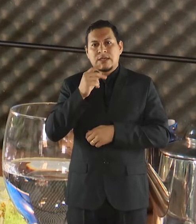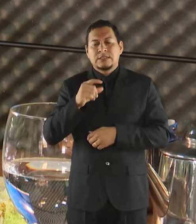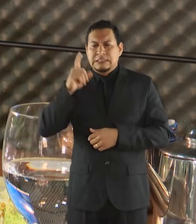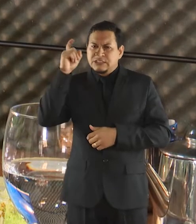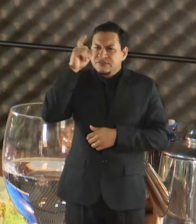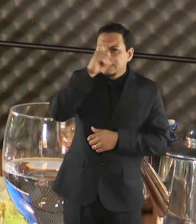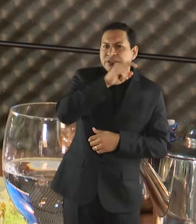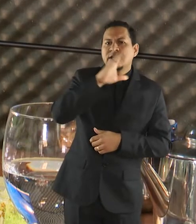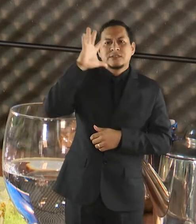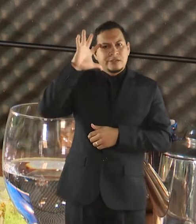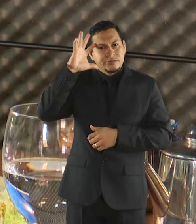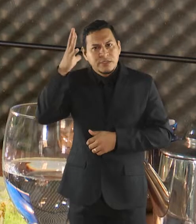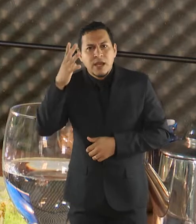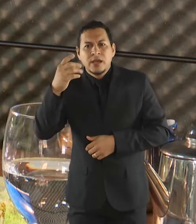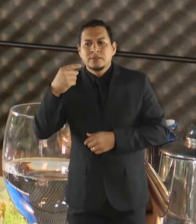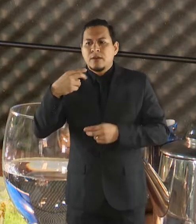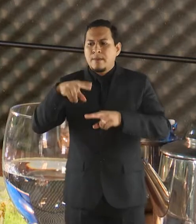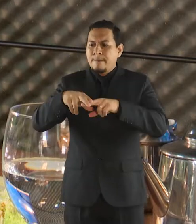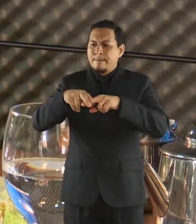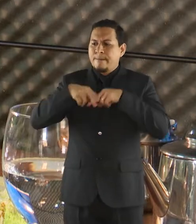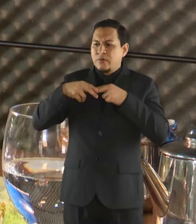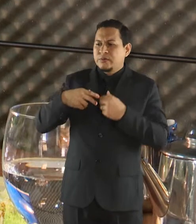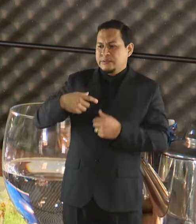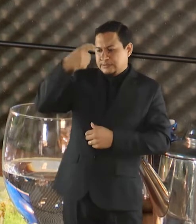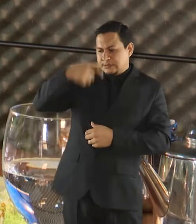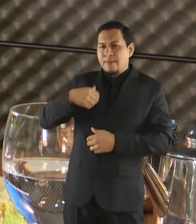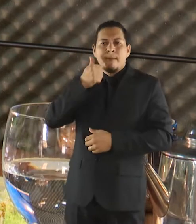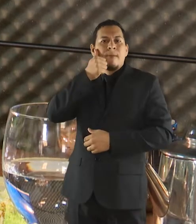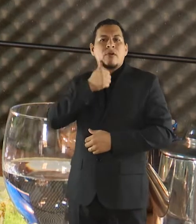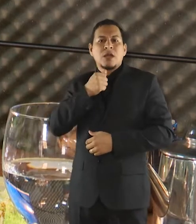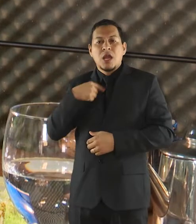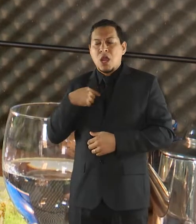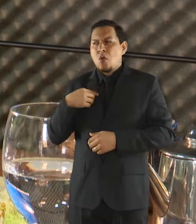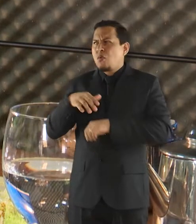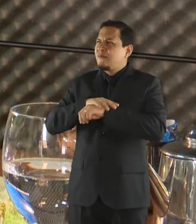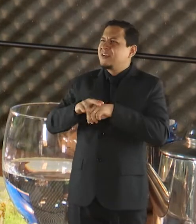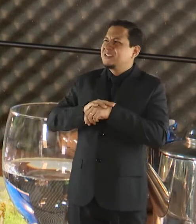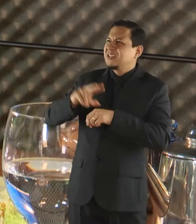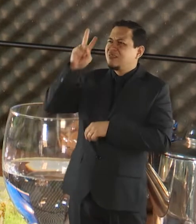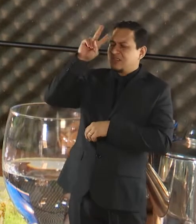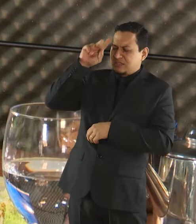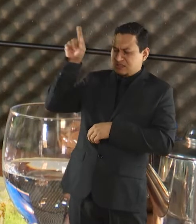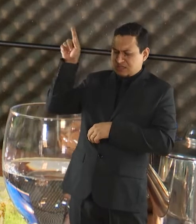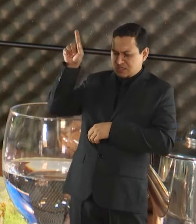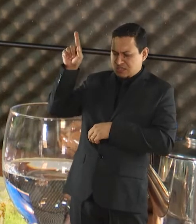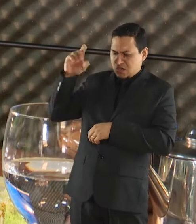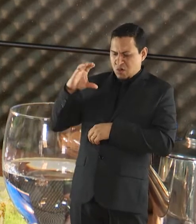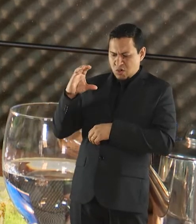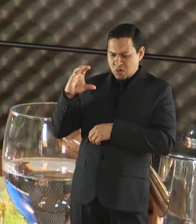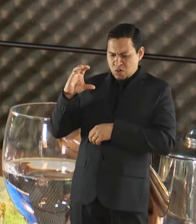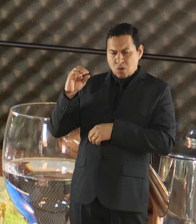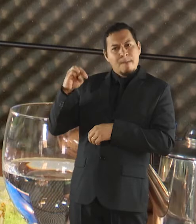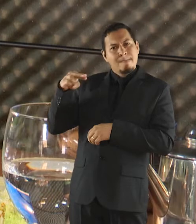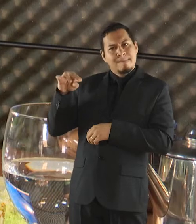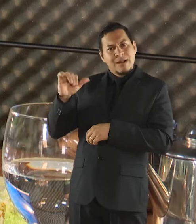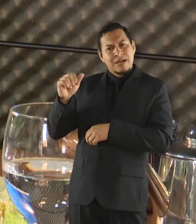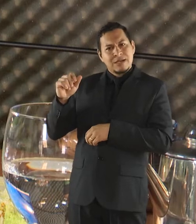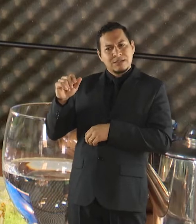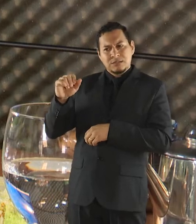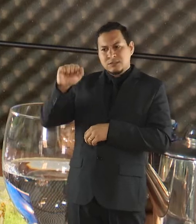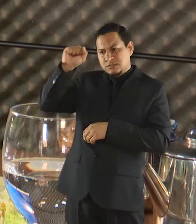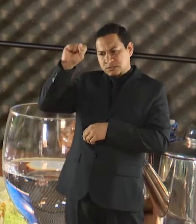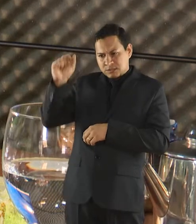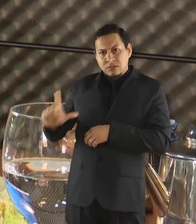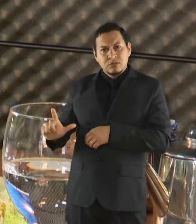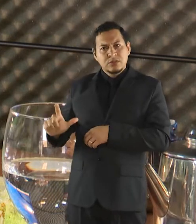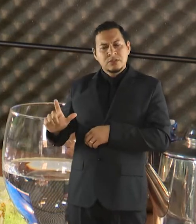das dificuldades ainda de ser mulher, eu falava para um grupo de professores agora na comarca de São Luís, né? Uhum. Falava